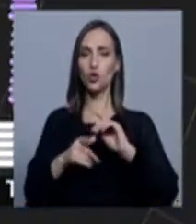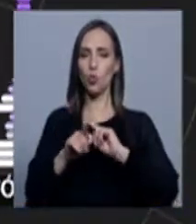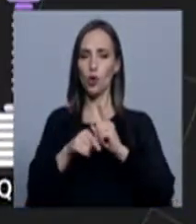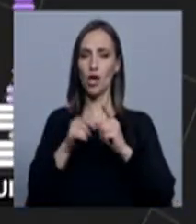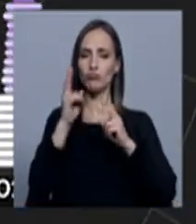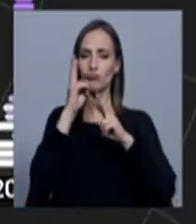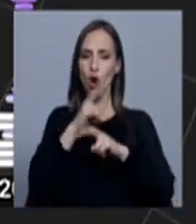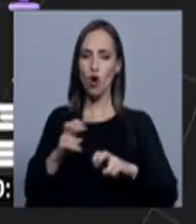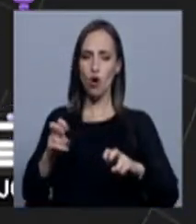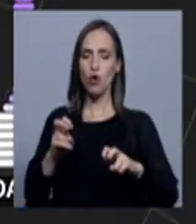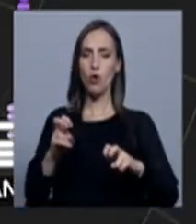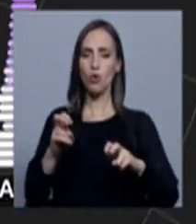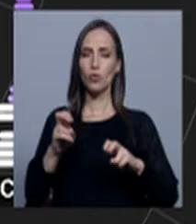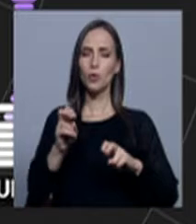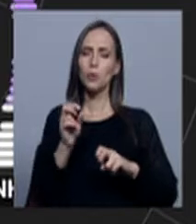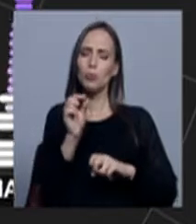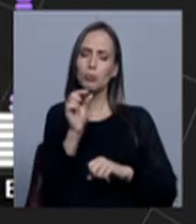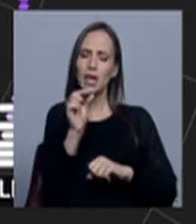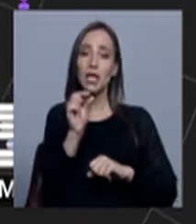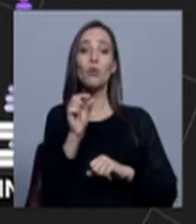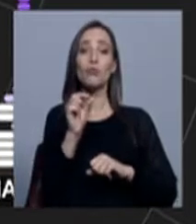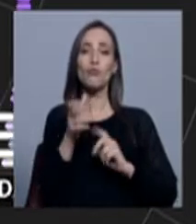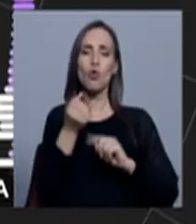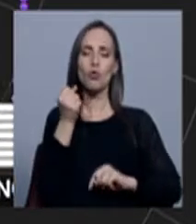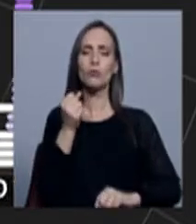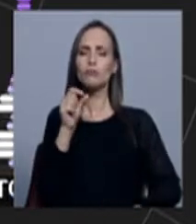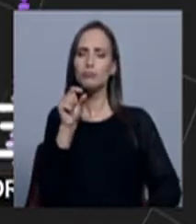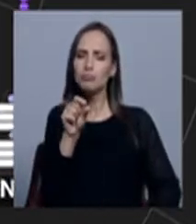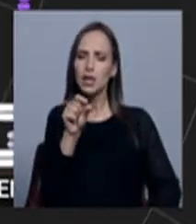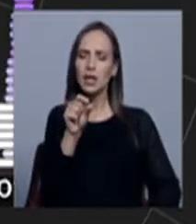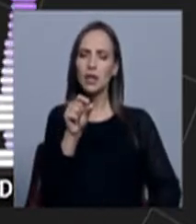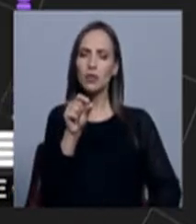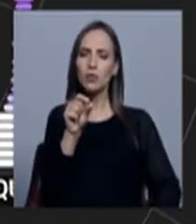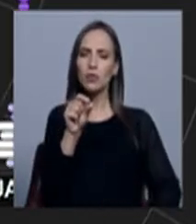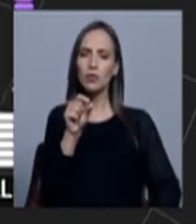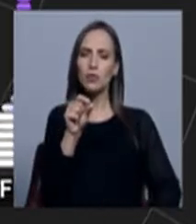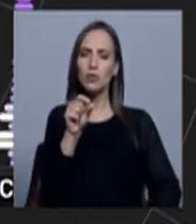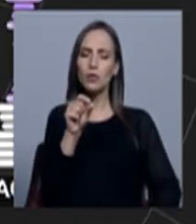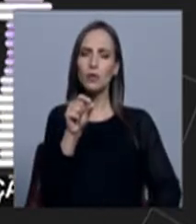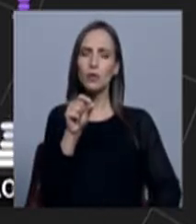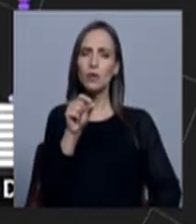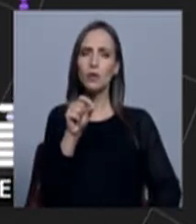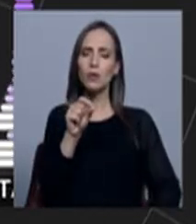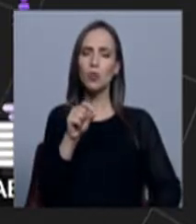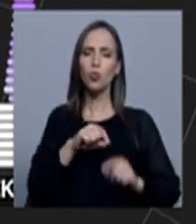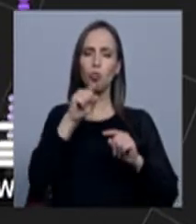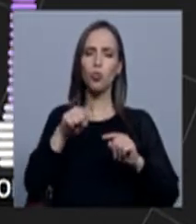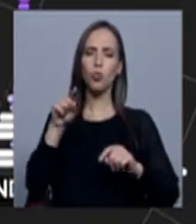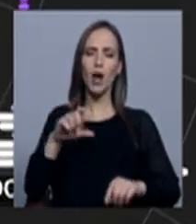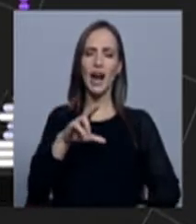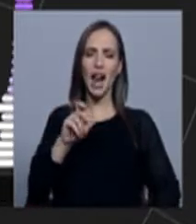um fraquinho, mas perceptível sinal natural de rádio, que é isto que nós estamos a